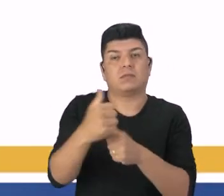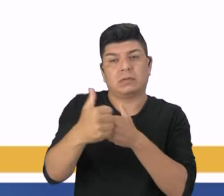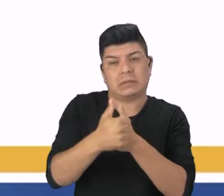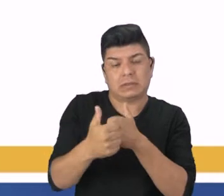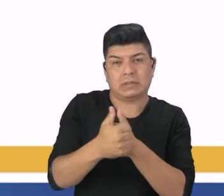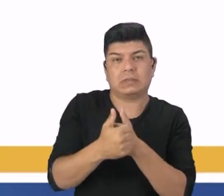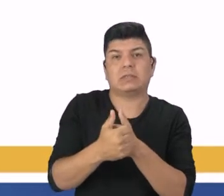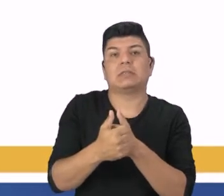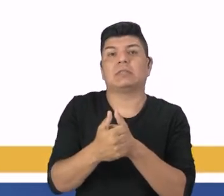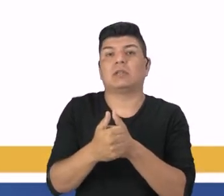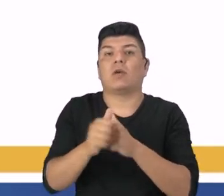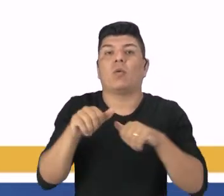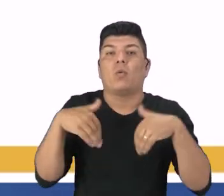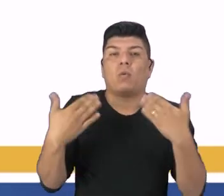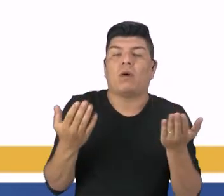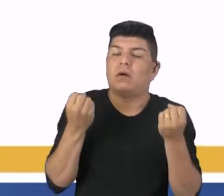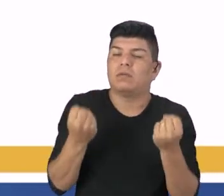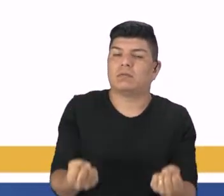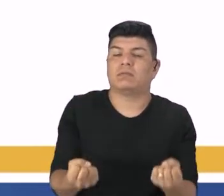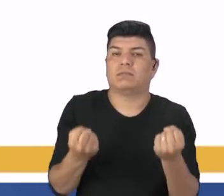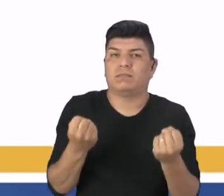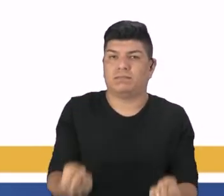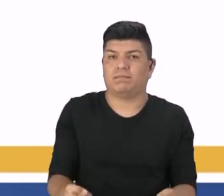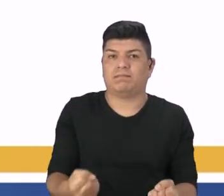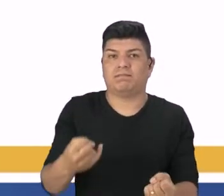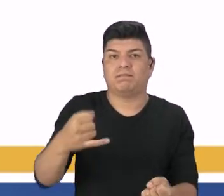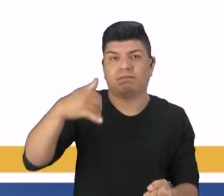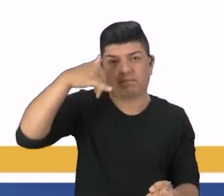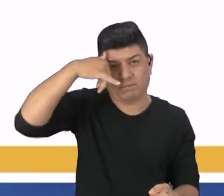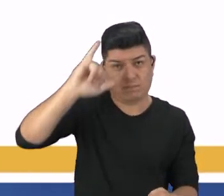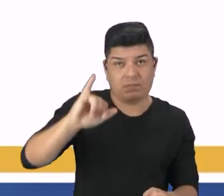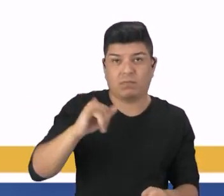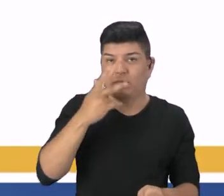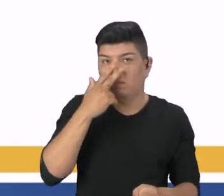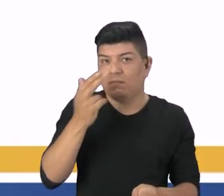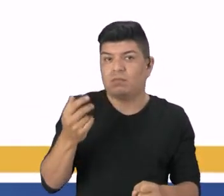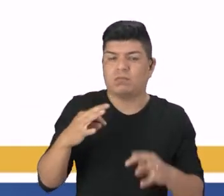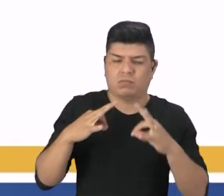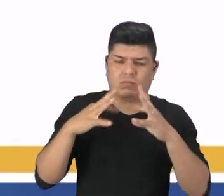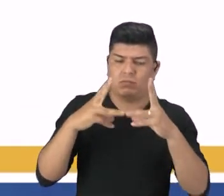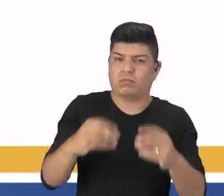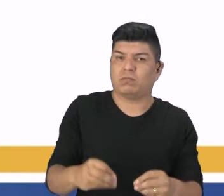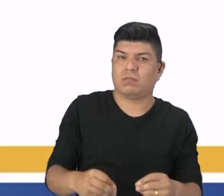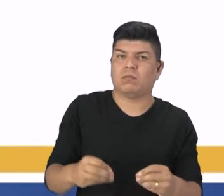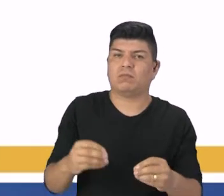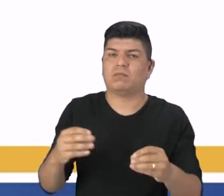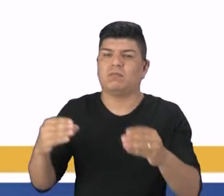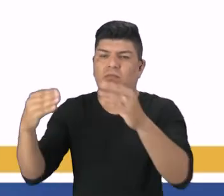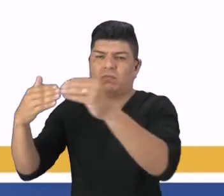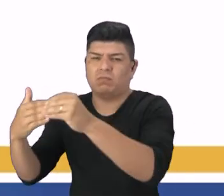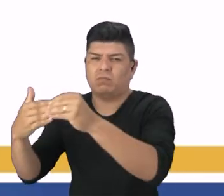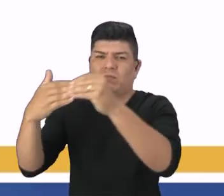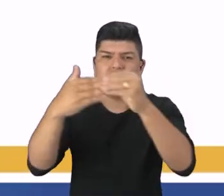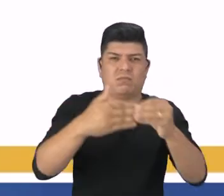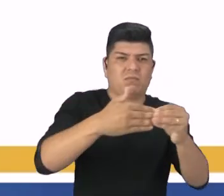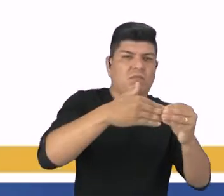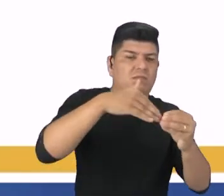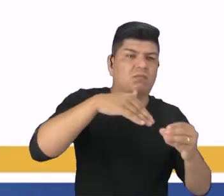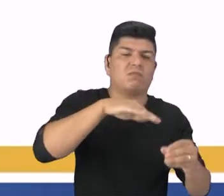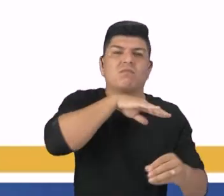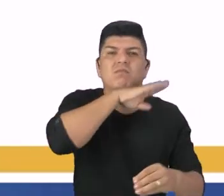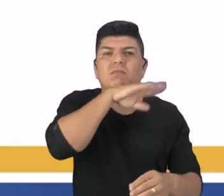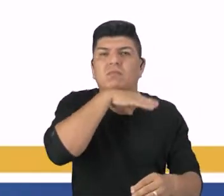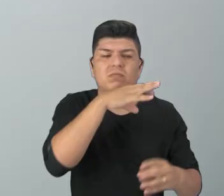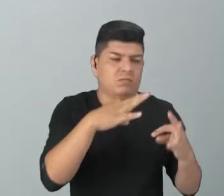proximidade de qual é o peso dele. Então evita de você ter todo aqueles trâmites de tirar o animal, levar ele para um brete, fazer